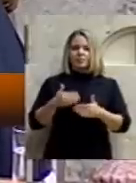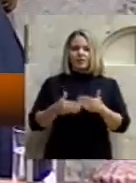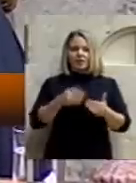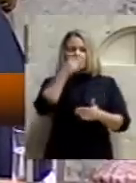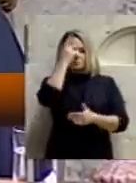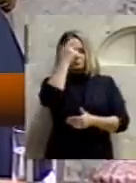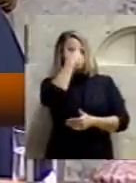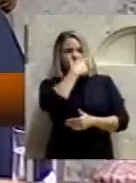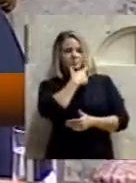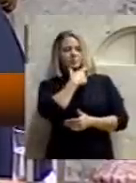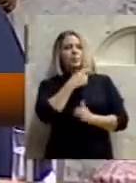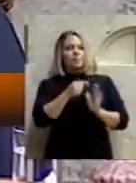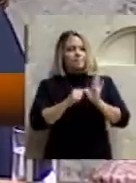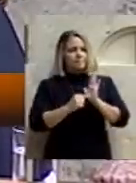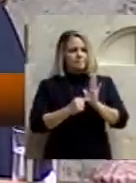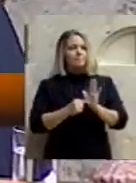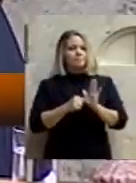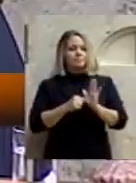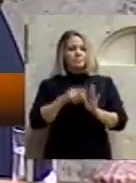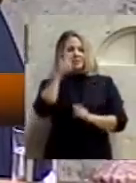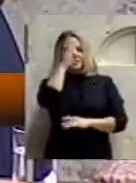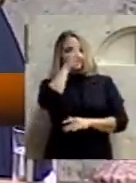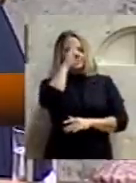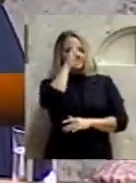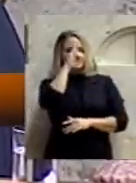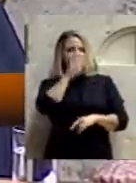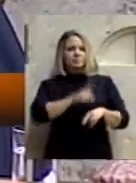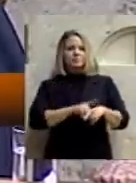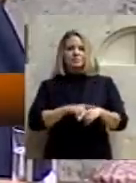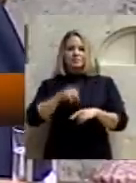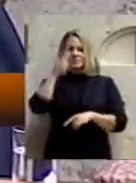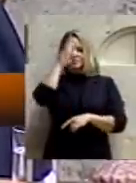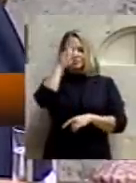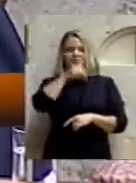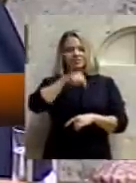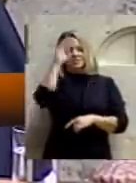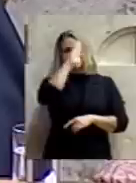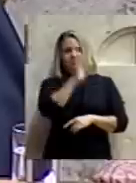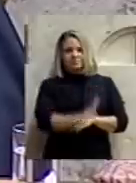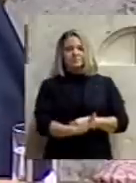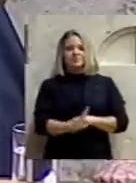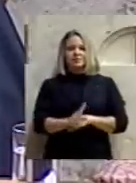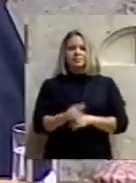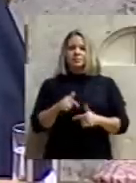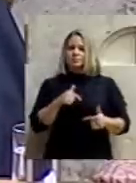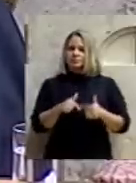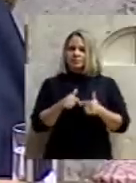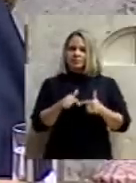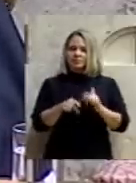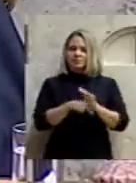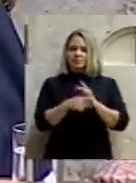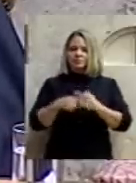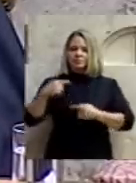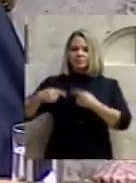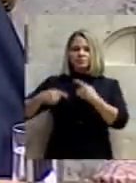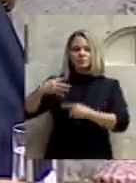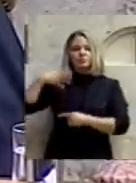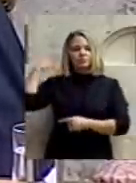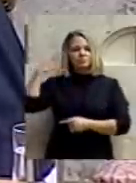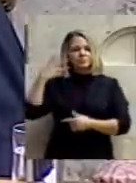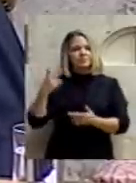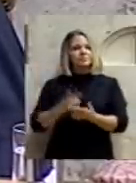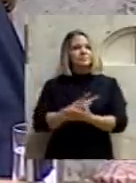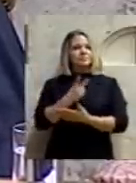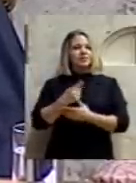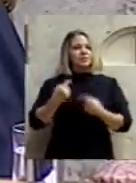rosto, pode-se lembrar o momento histórico do país, as tormentas políticas, os grandes julgamentos do período,